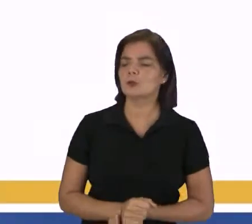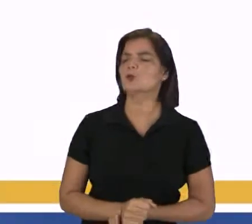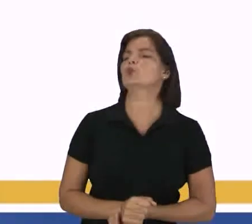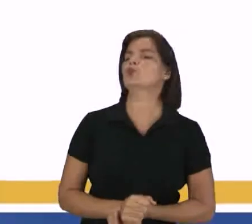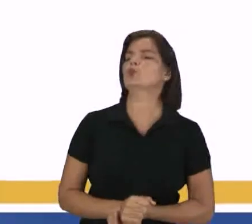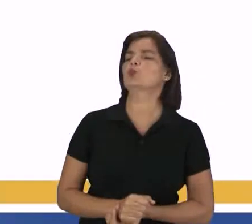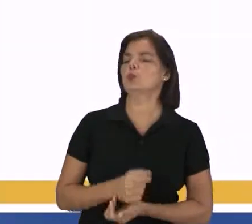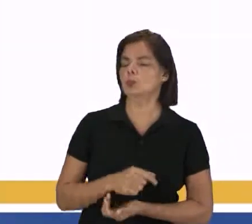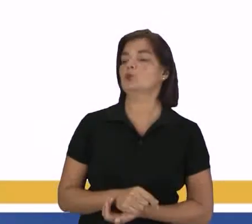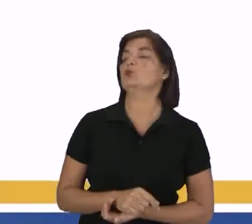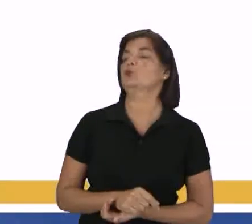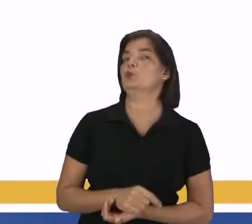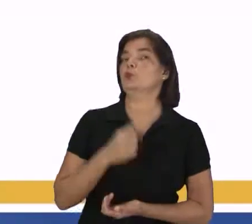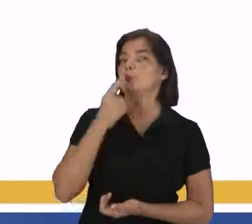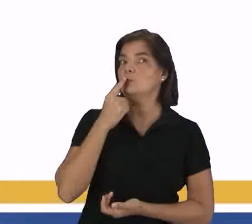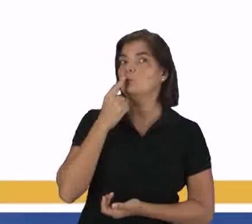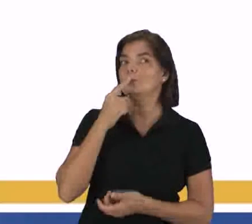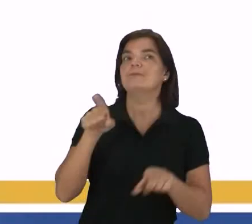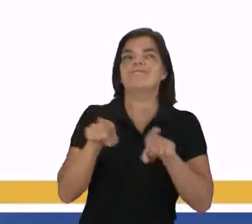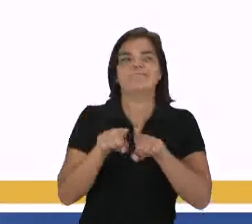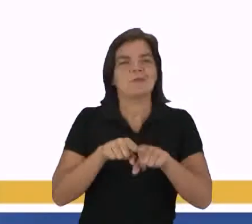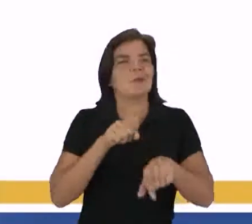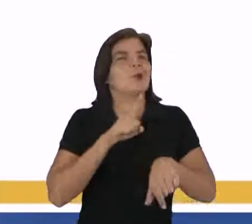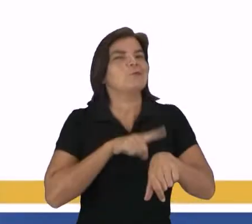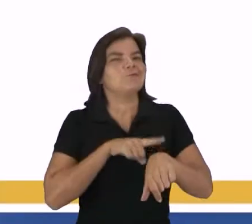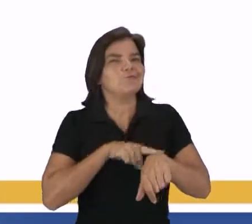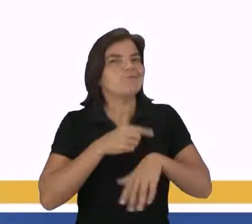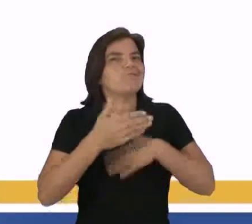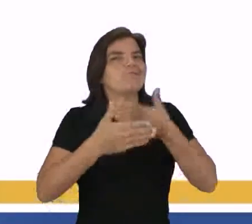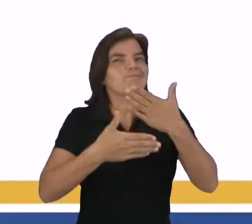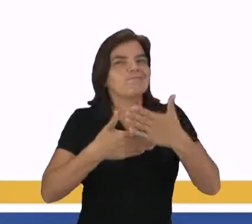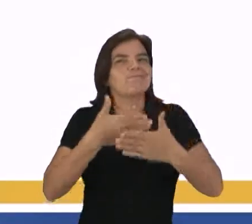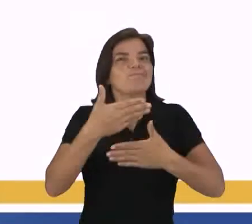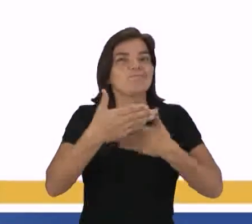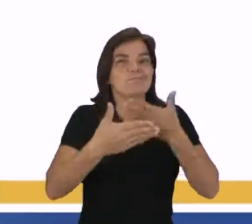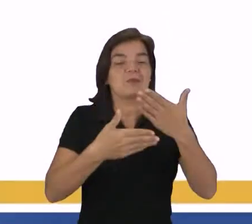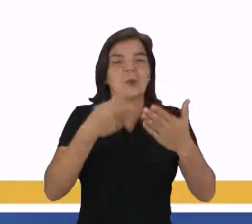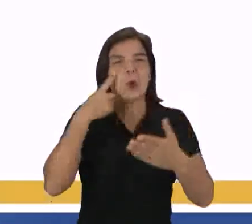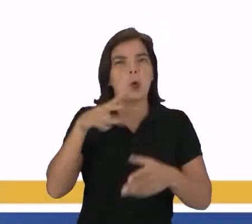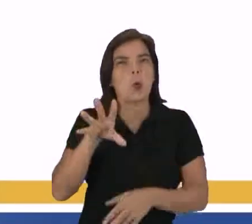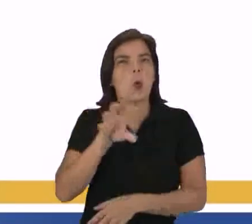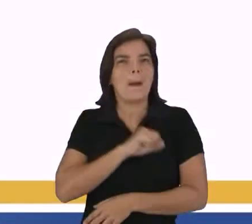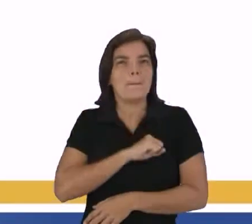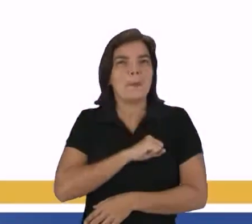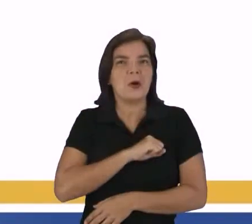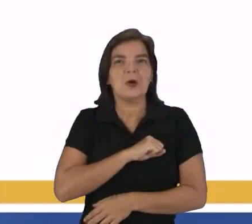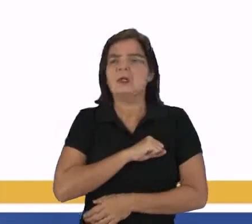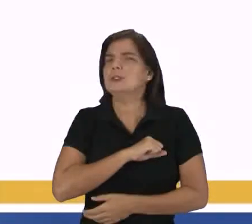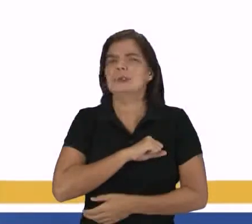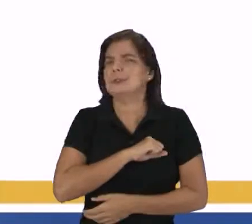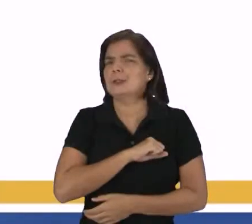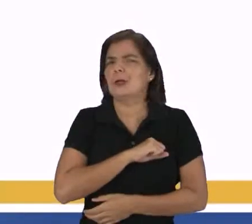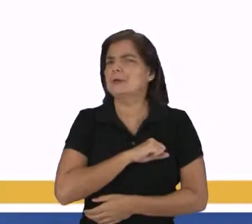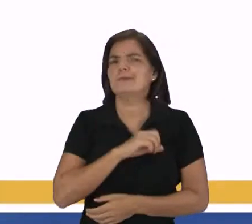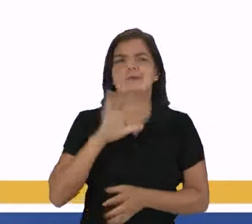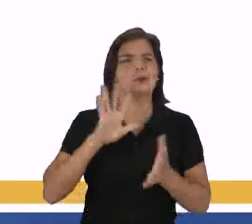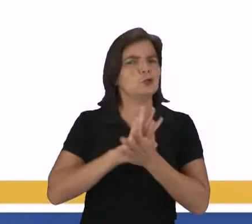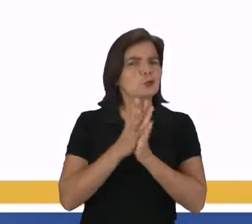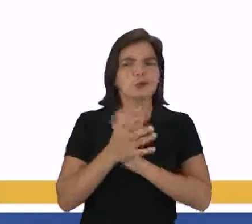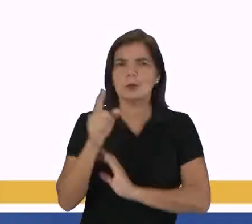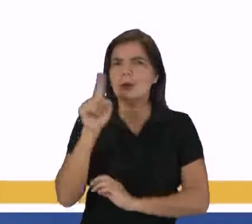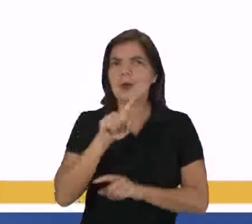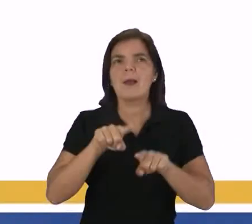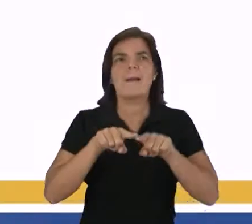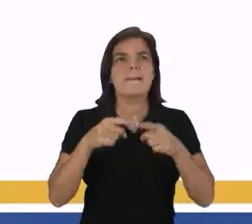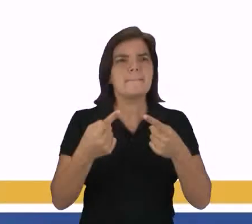com um certo desdém. O tempo. O tempo captura o amor e não o mata na hora.